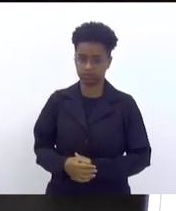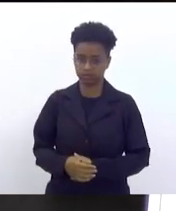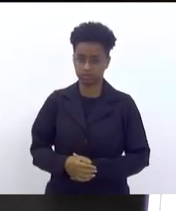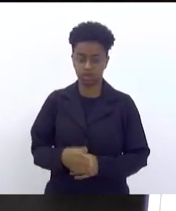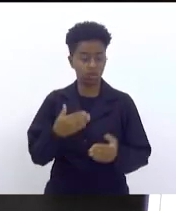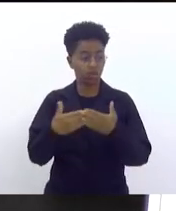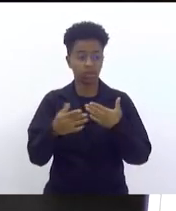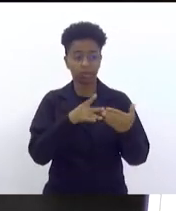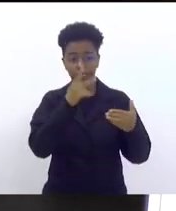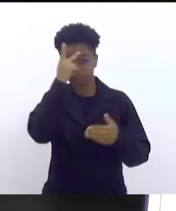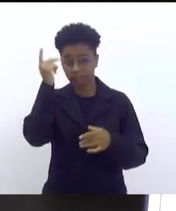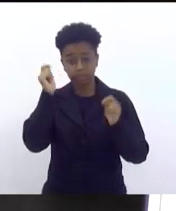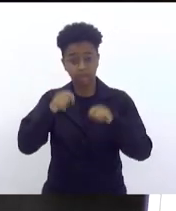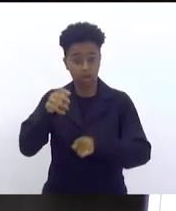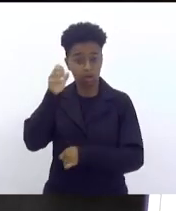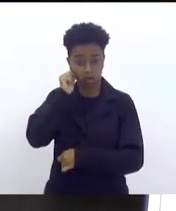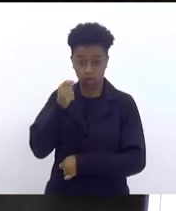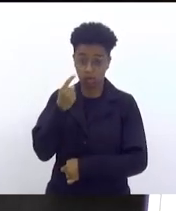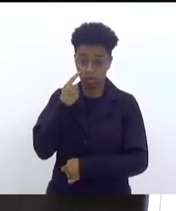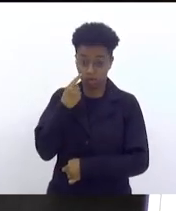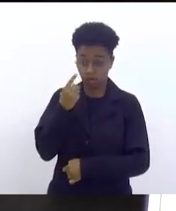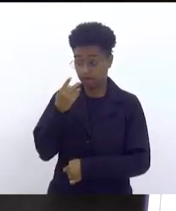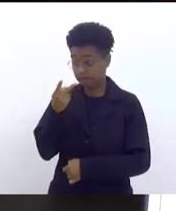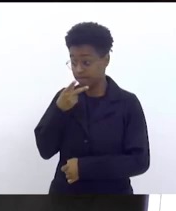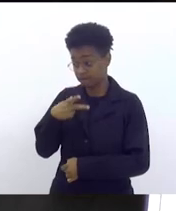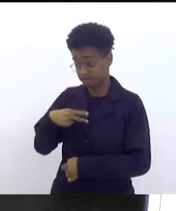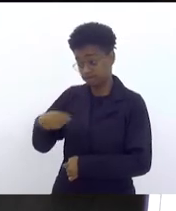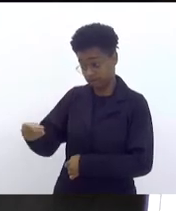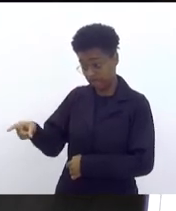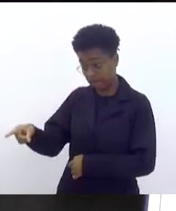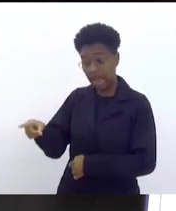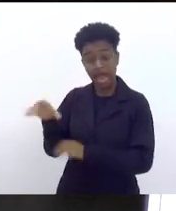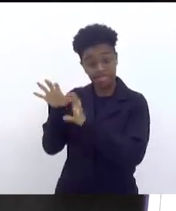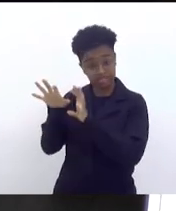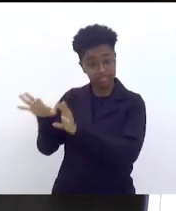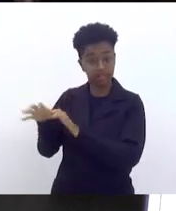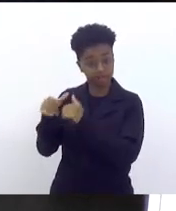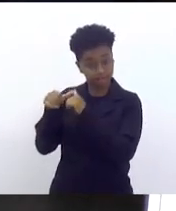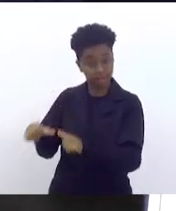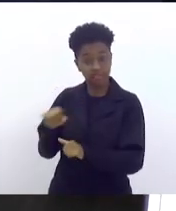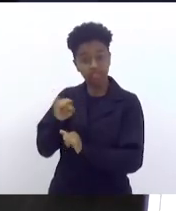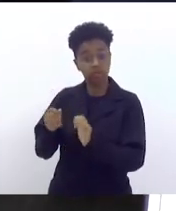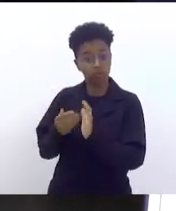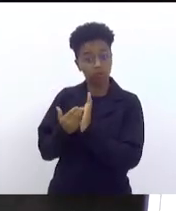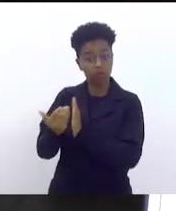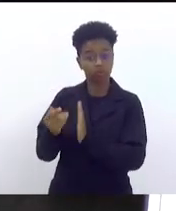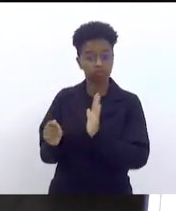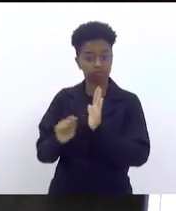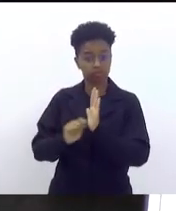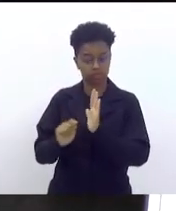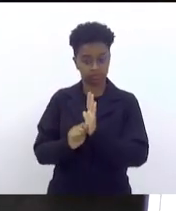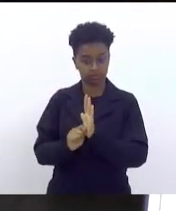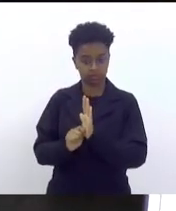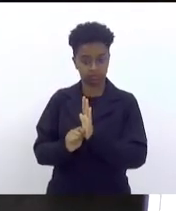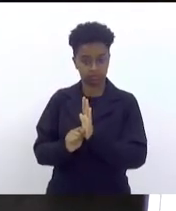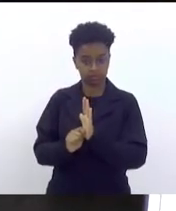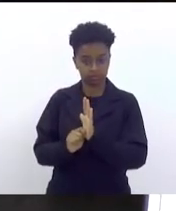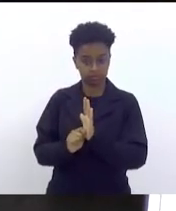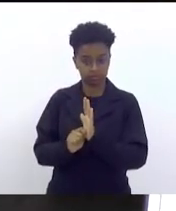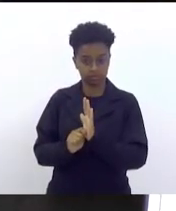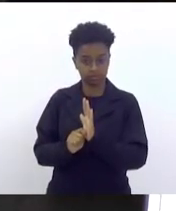ouvir falei filha é assim que fica se a gente começar a se drogar você você